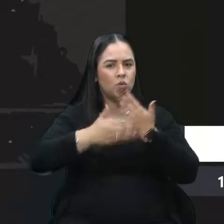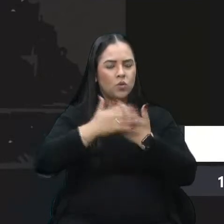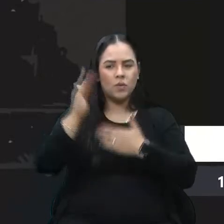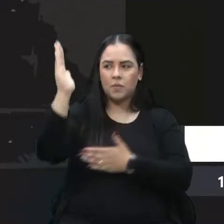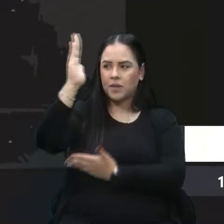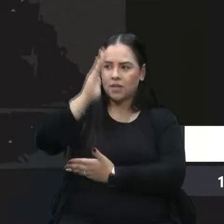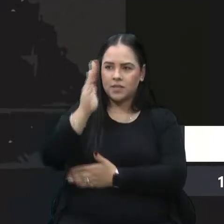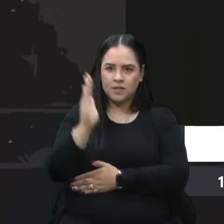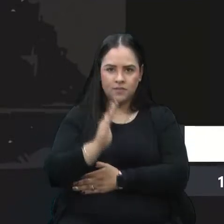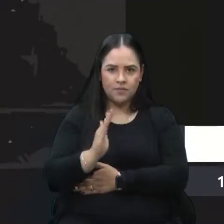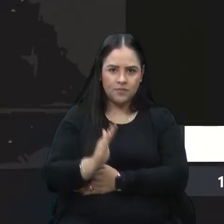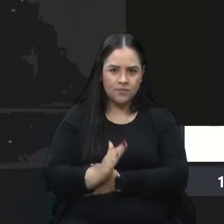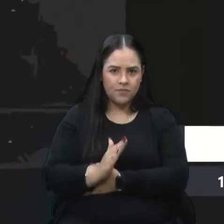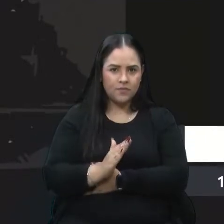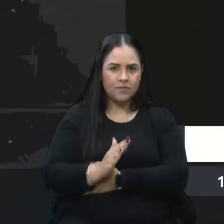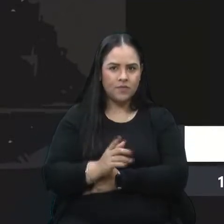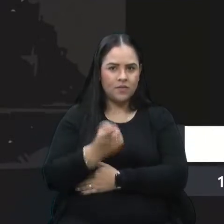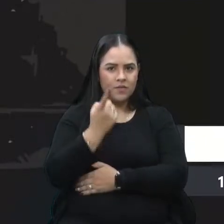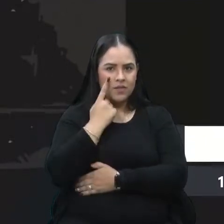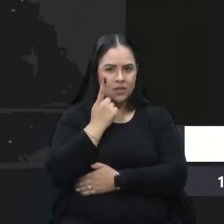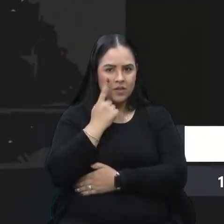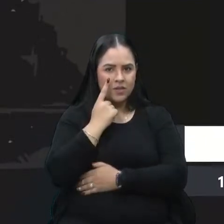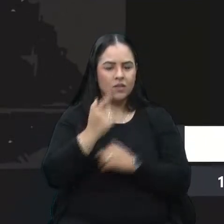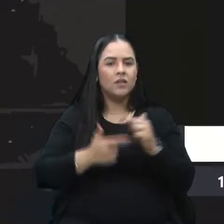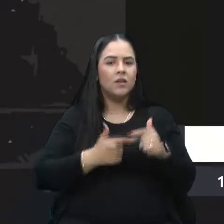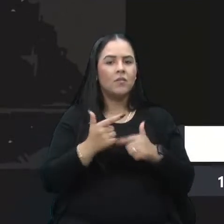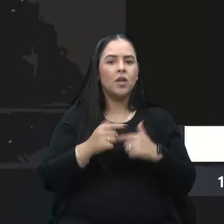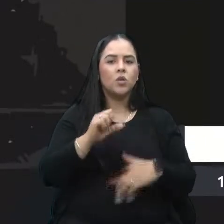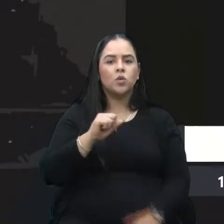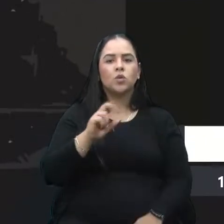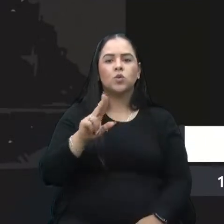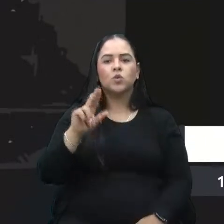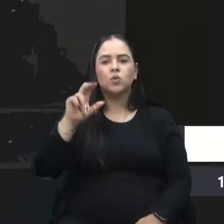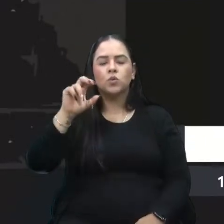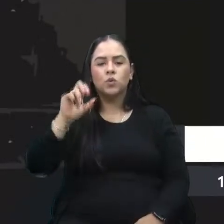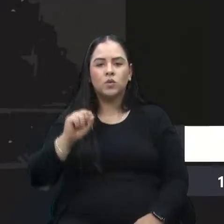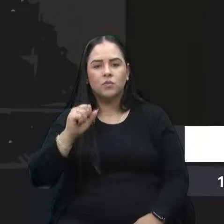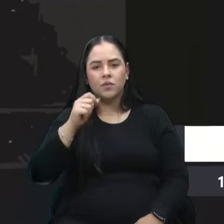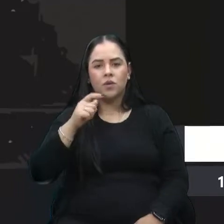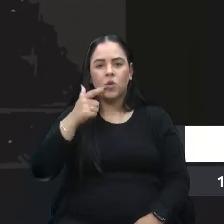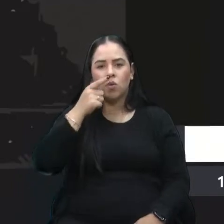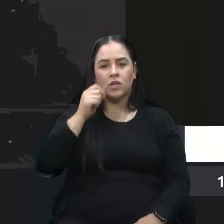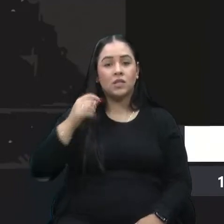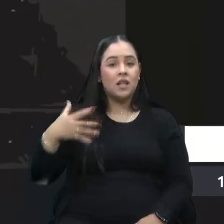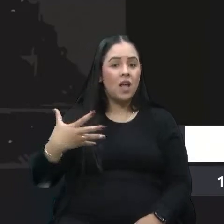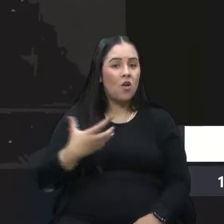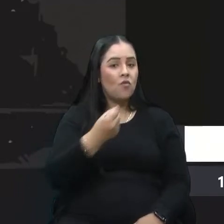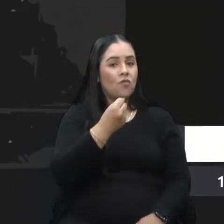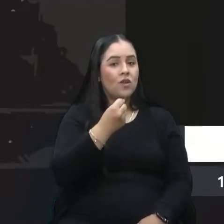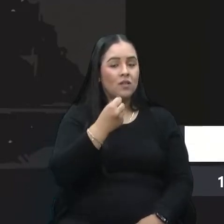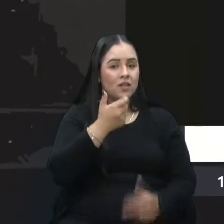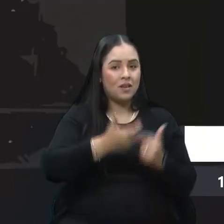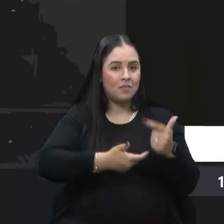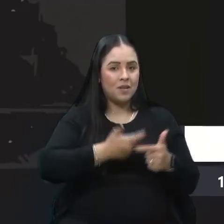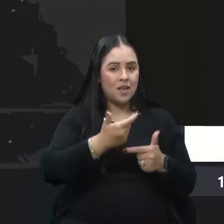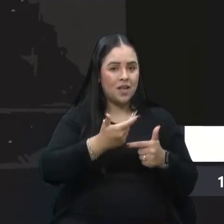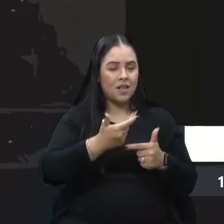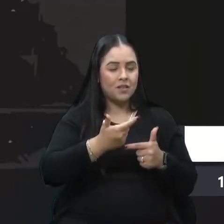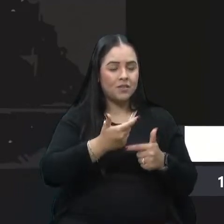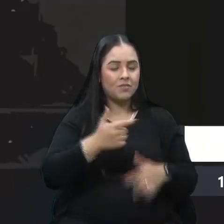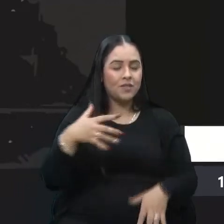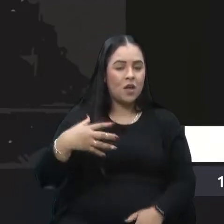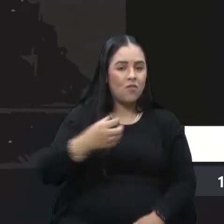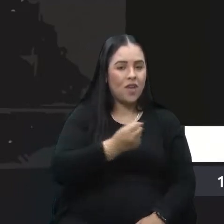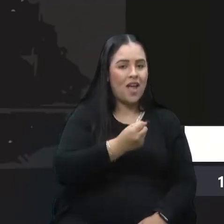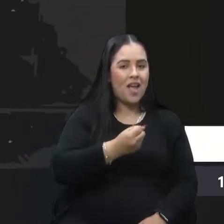Brasil avalizamos o trabalho do SUS para salvar a vida das pessoas. Ou seja,